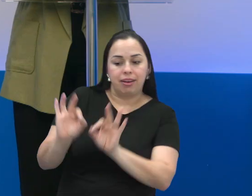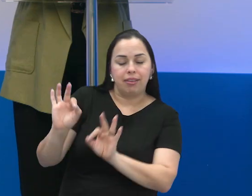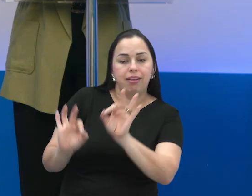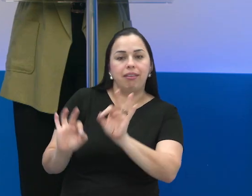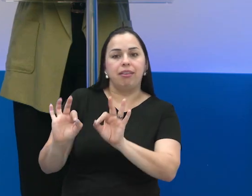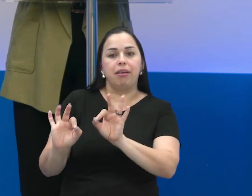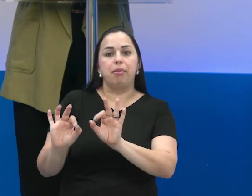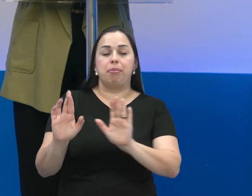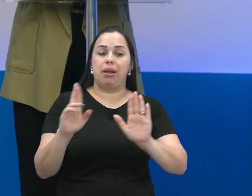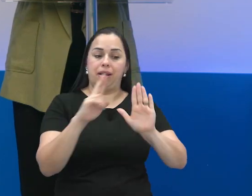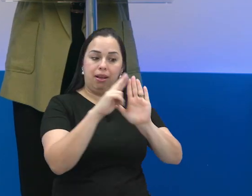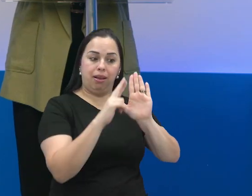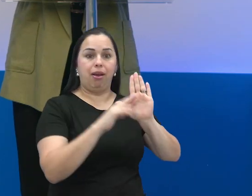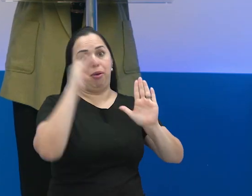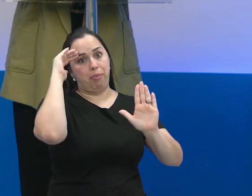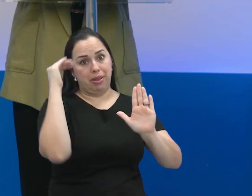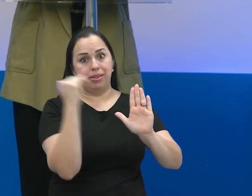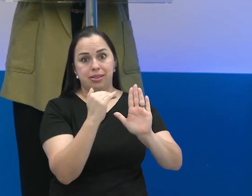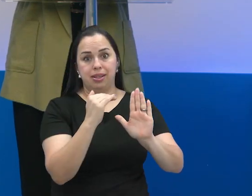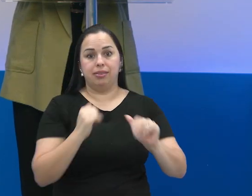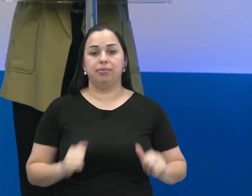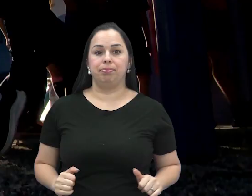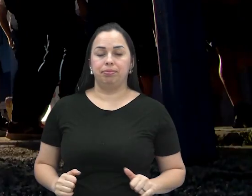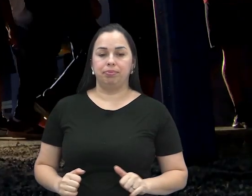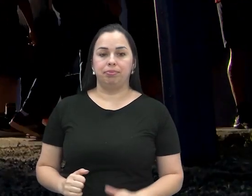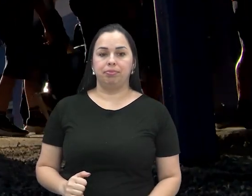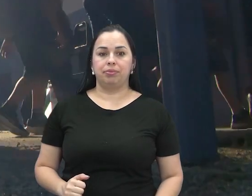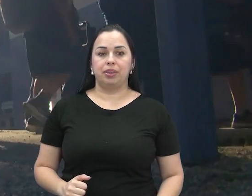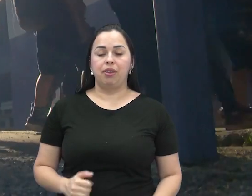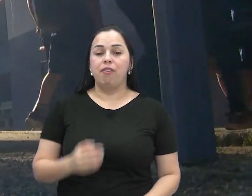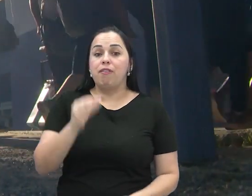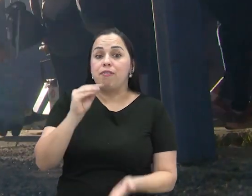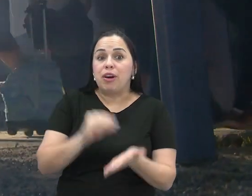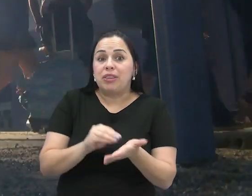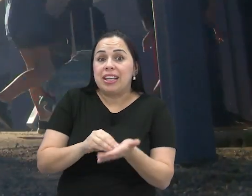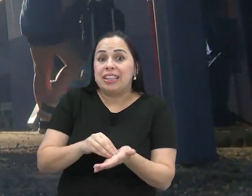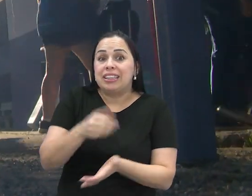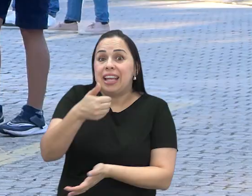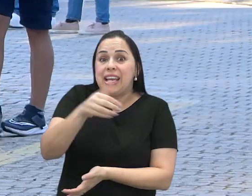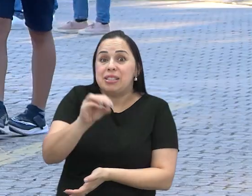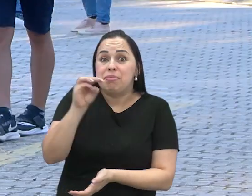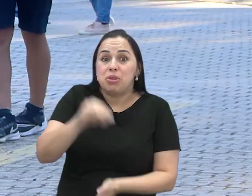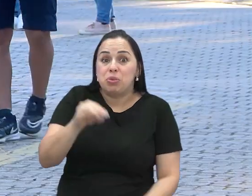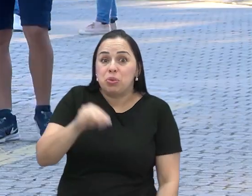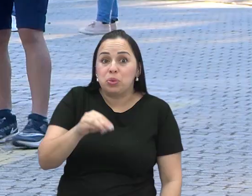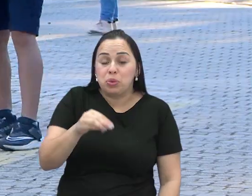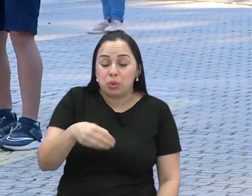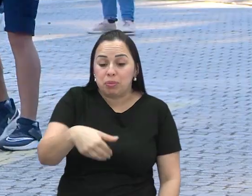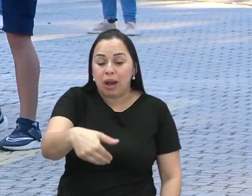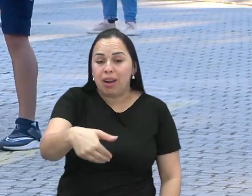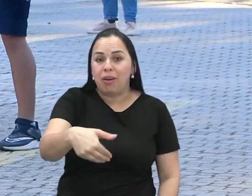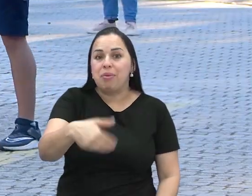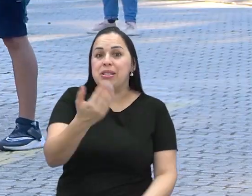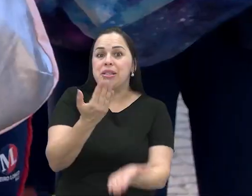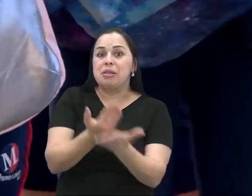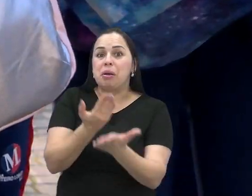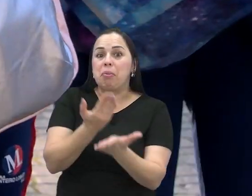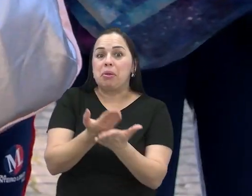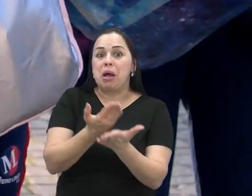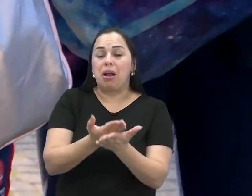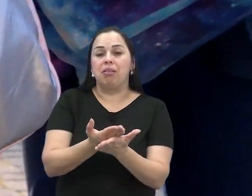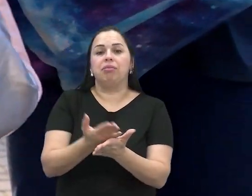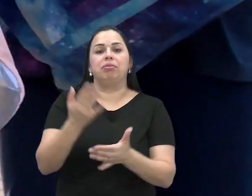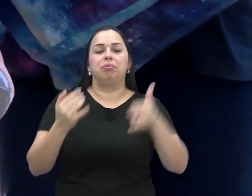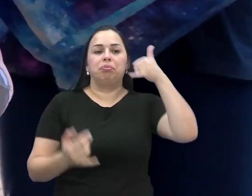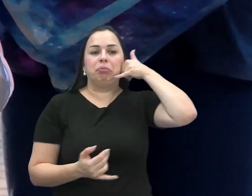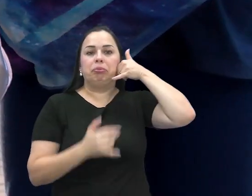de medidas para que a regra seja respeitada. São 10 para 7 da manhã e esses alunos já sabem.